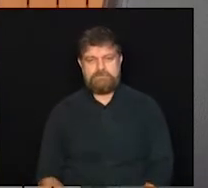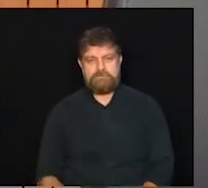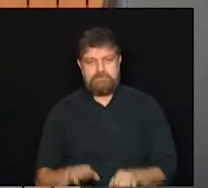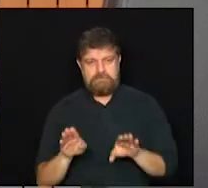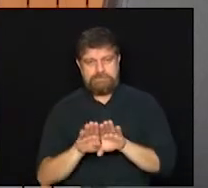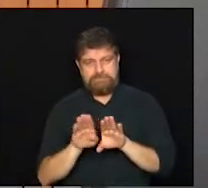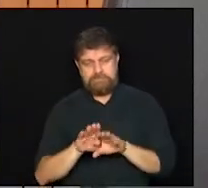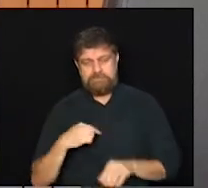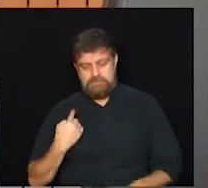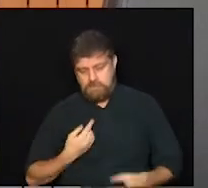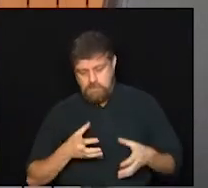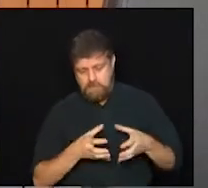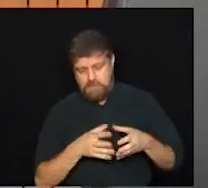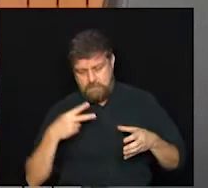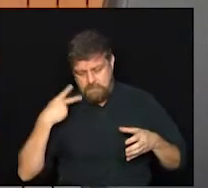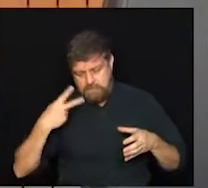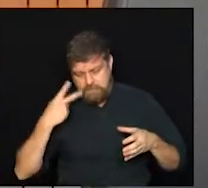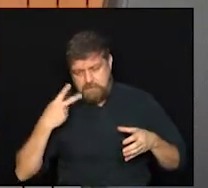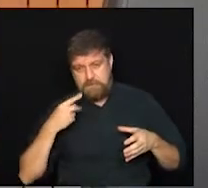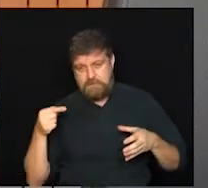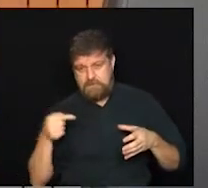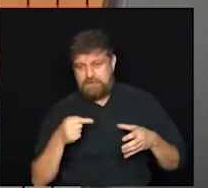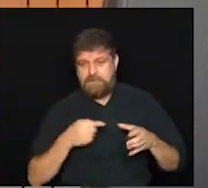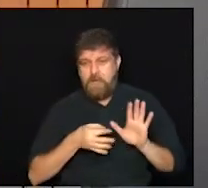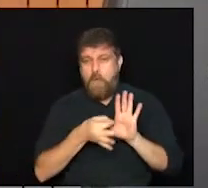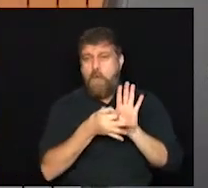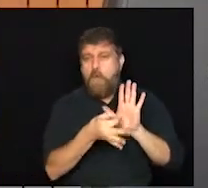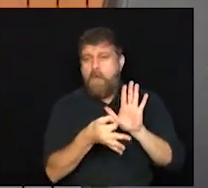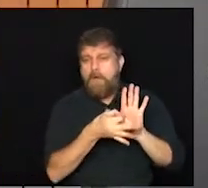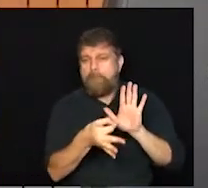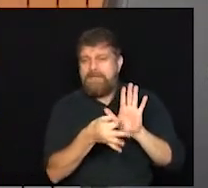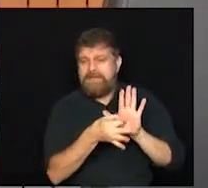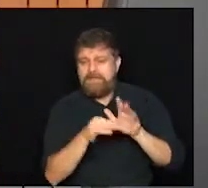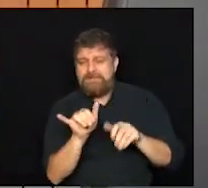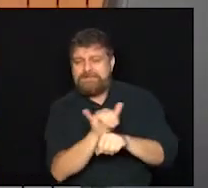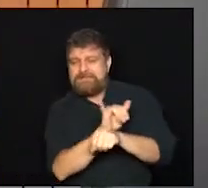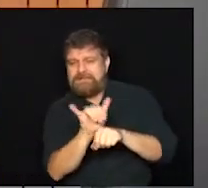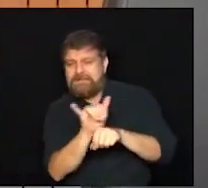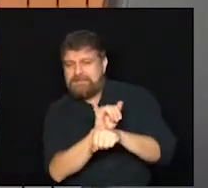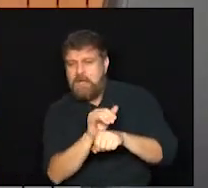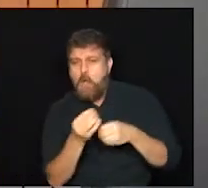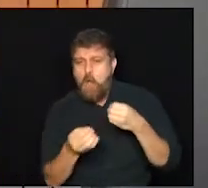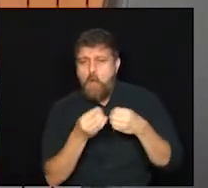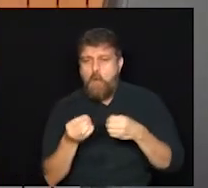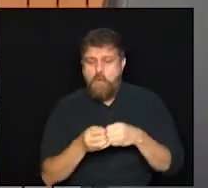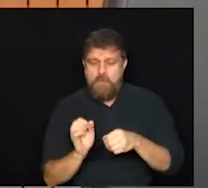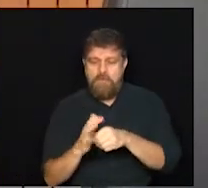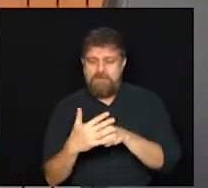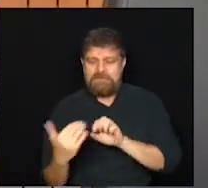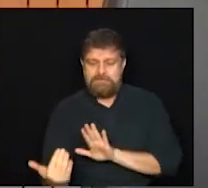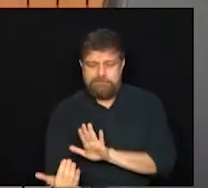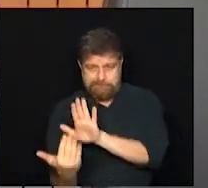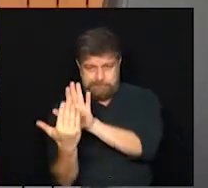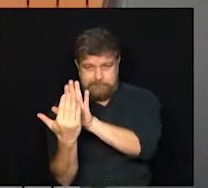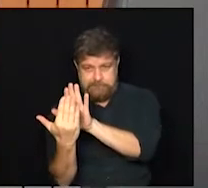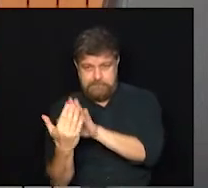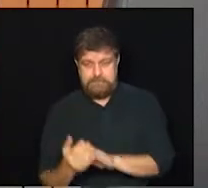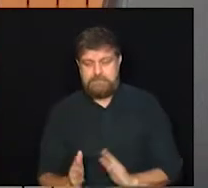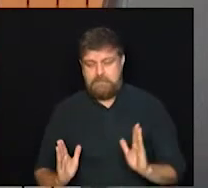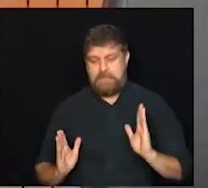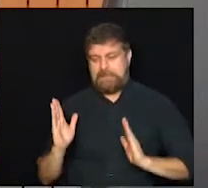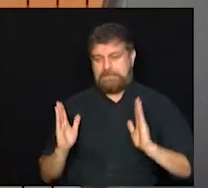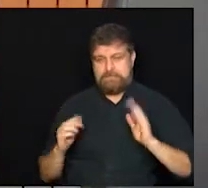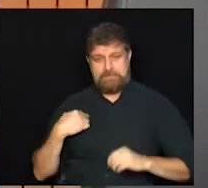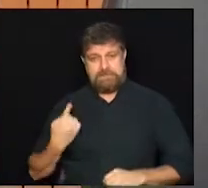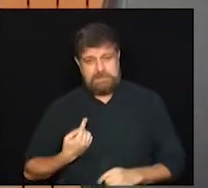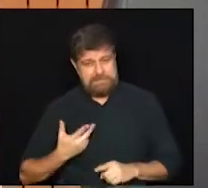também a comissão eventualmente sugerir medidas aí para enfrentamento deste momento, para a